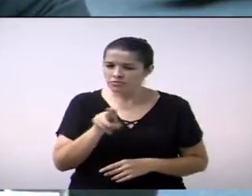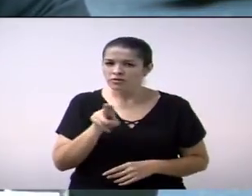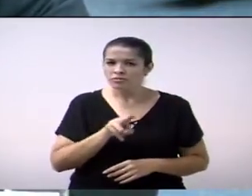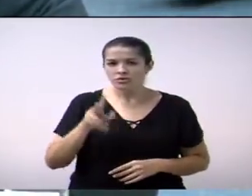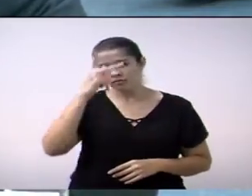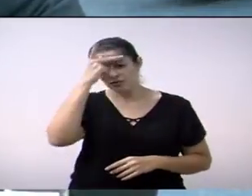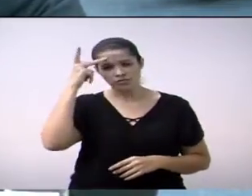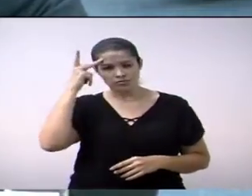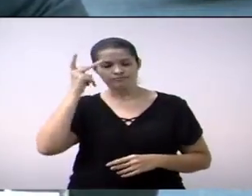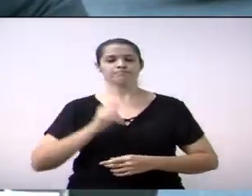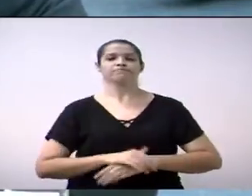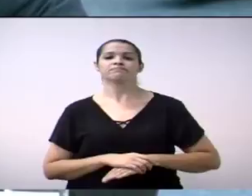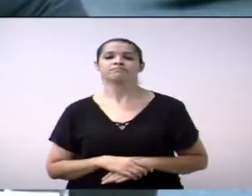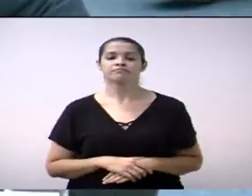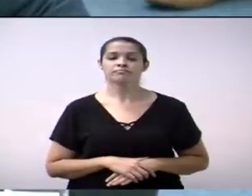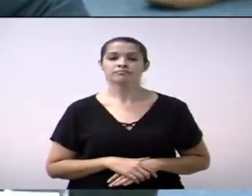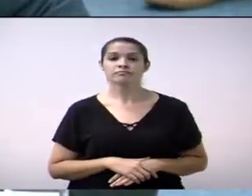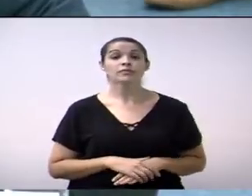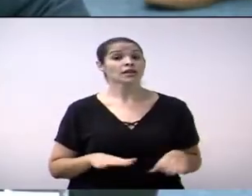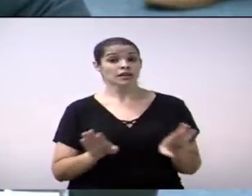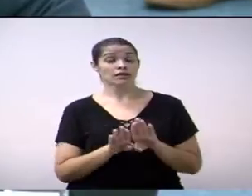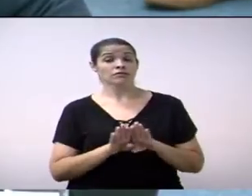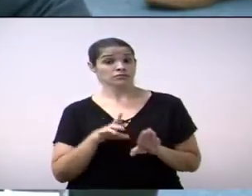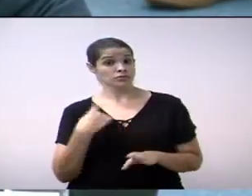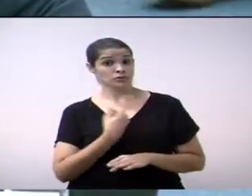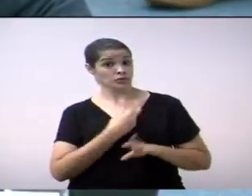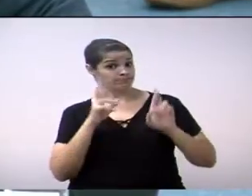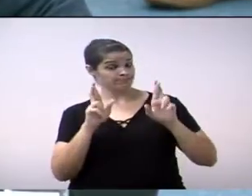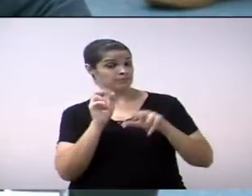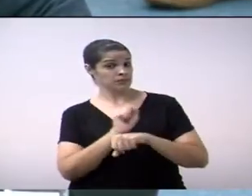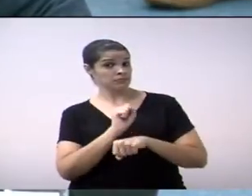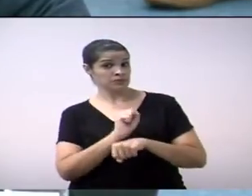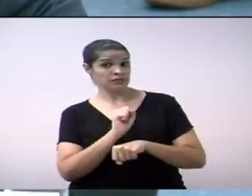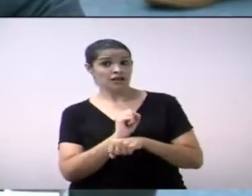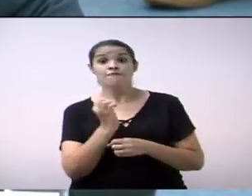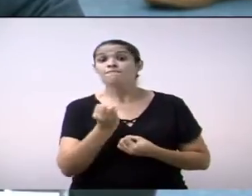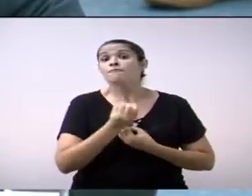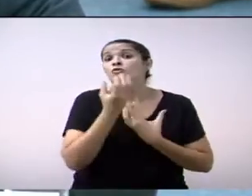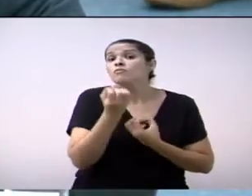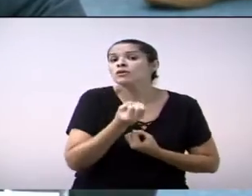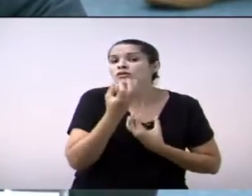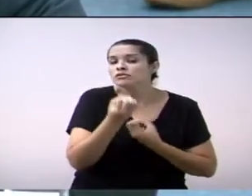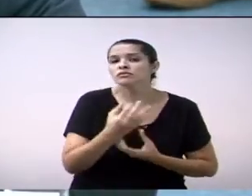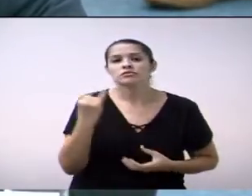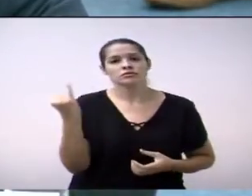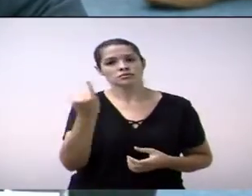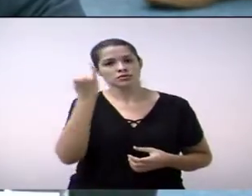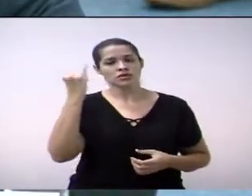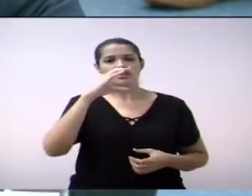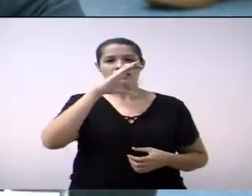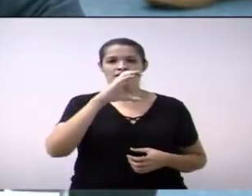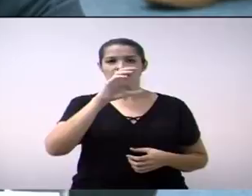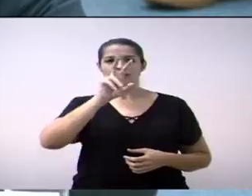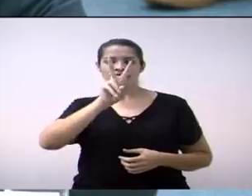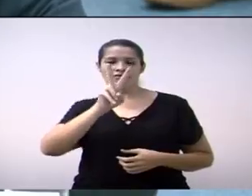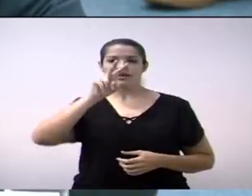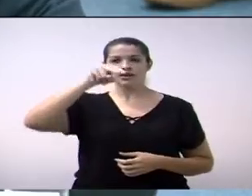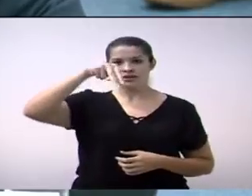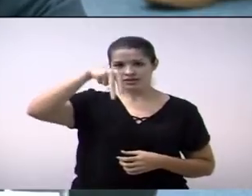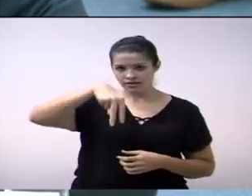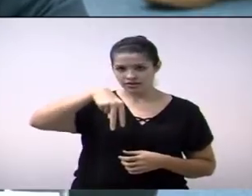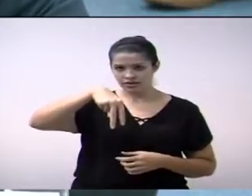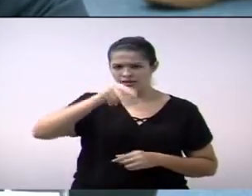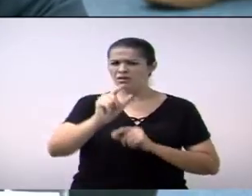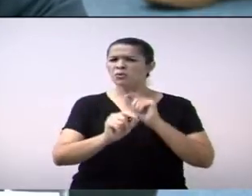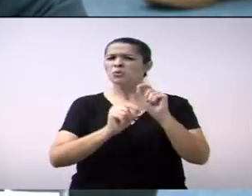pela comissão. Também estamos aguardando documentos e informações importantes da CVM, Comissão de Valores